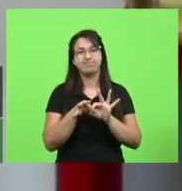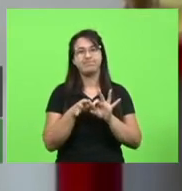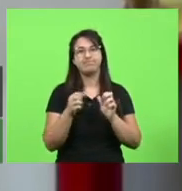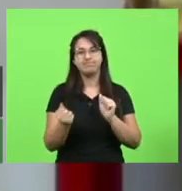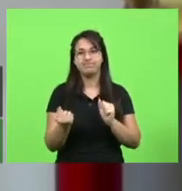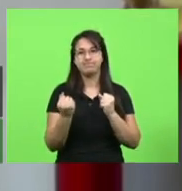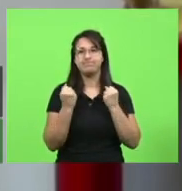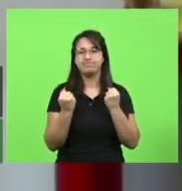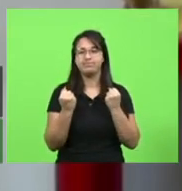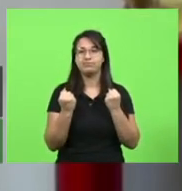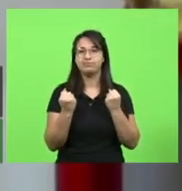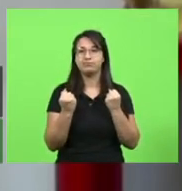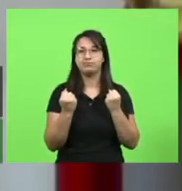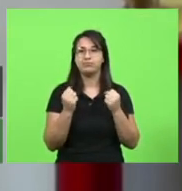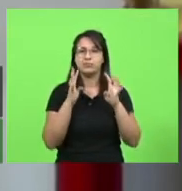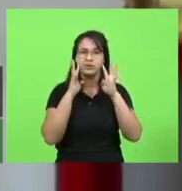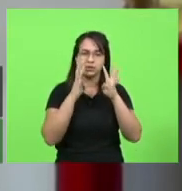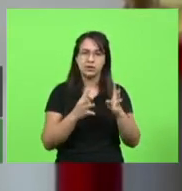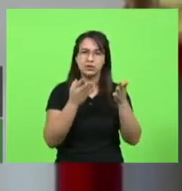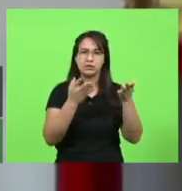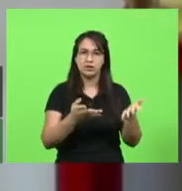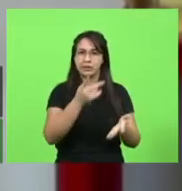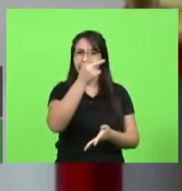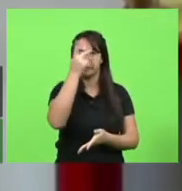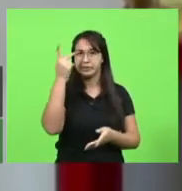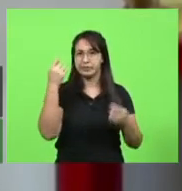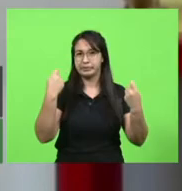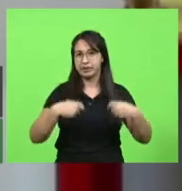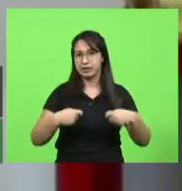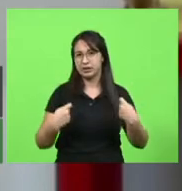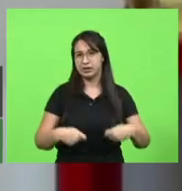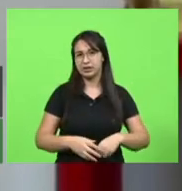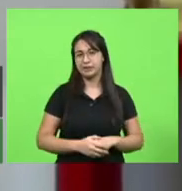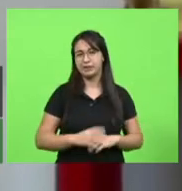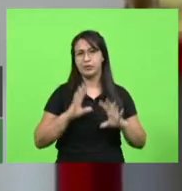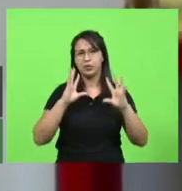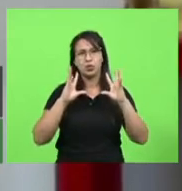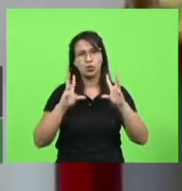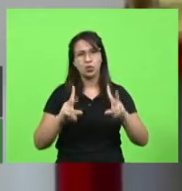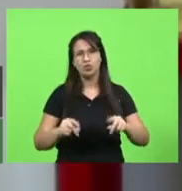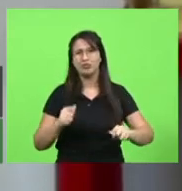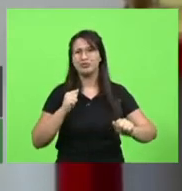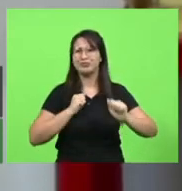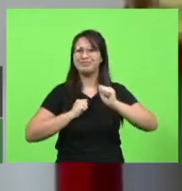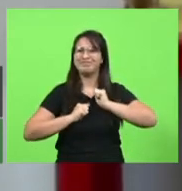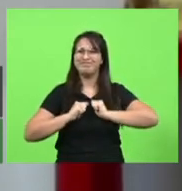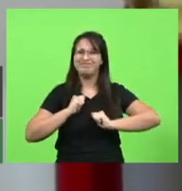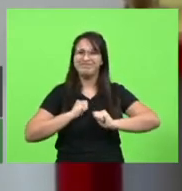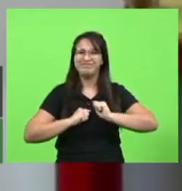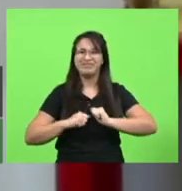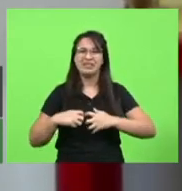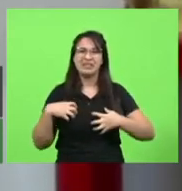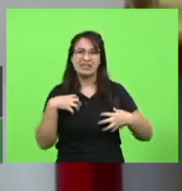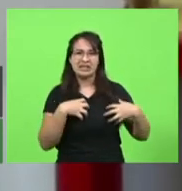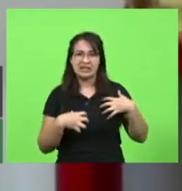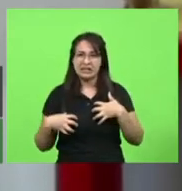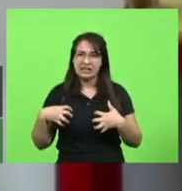pessoas que mais precisam nesse momento. A gente sabe, todo mundo está numa angústia com relação à questão da vacina. Todas as pessoas